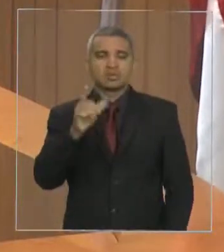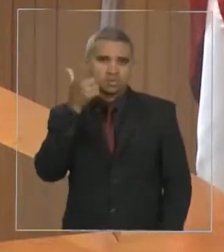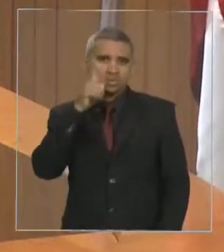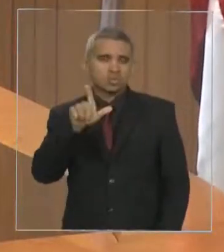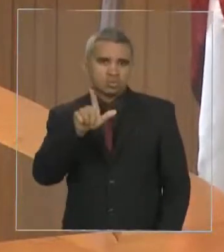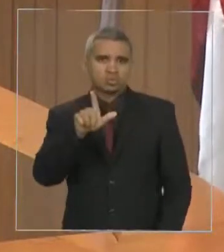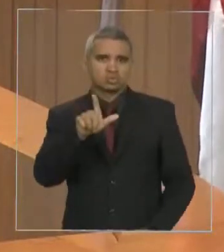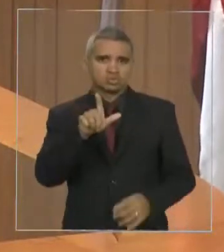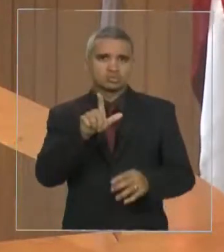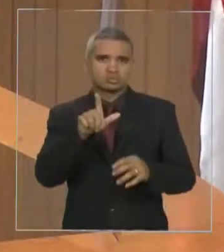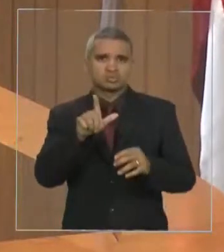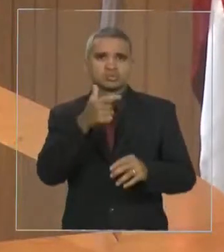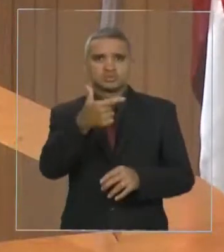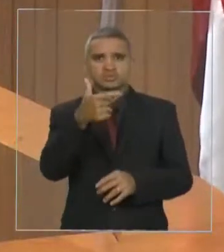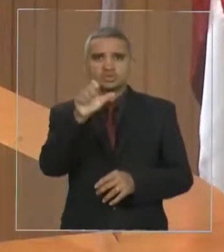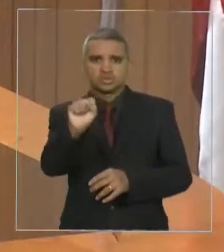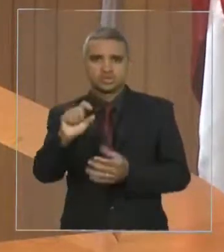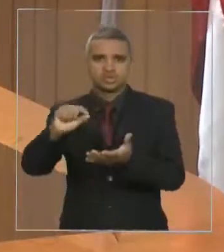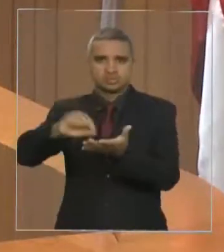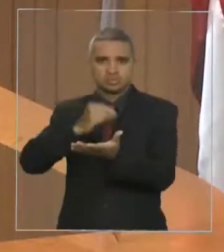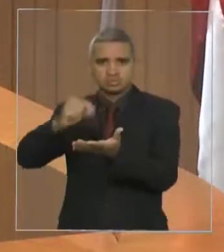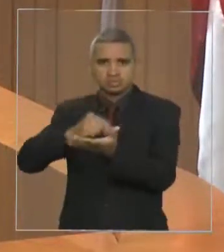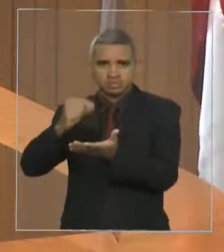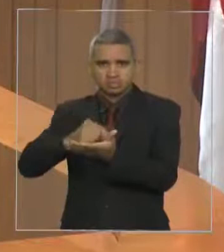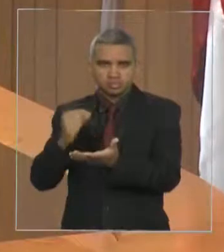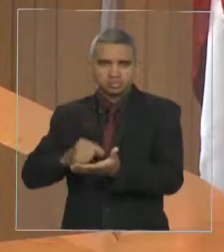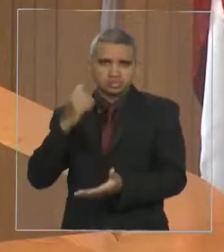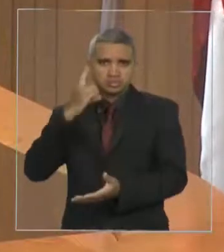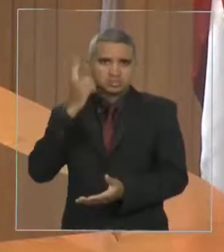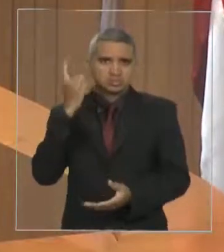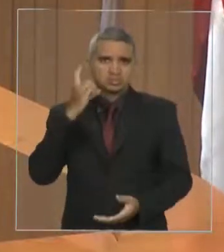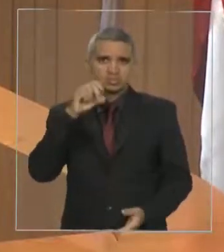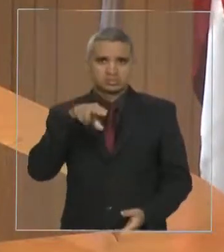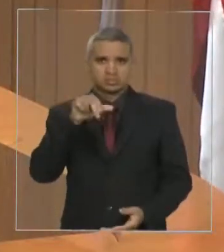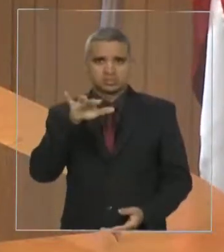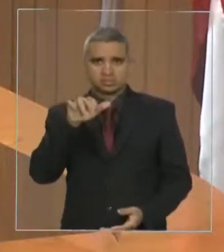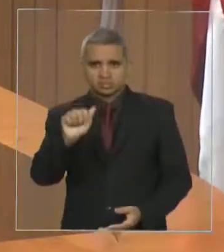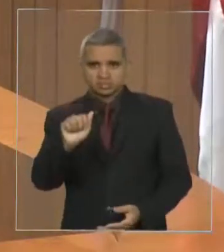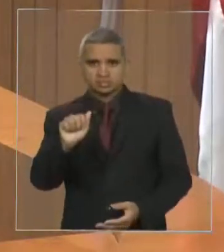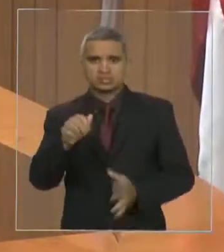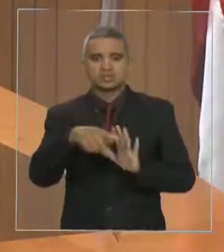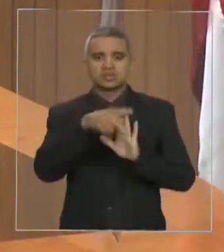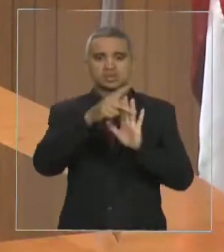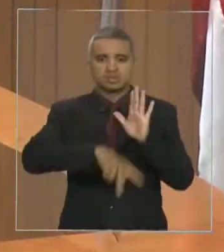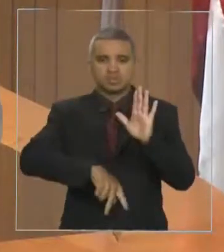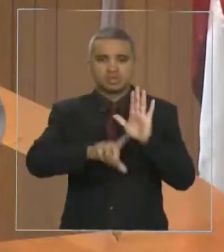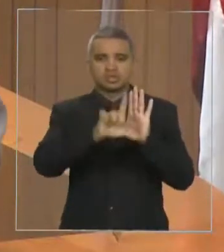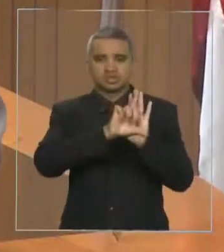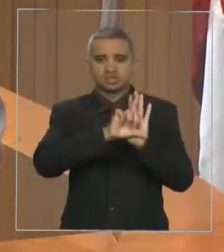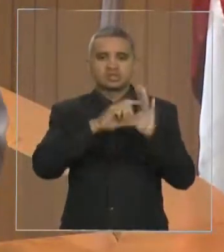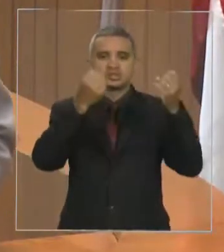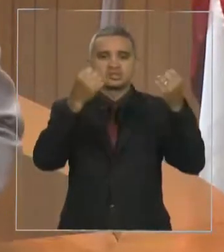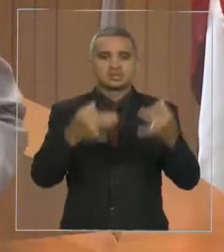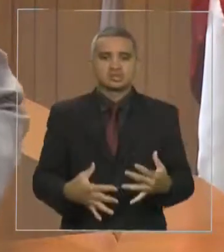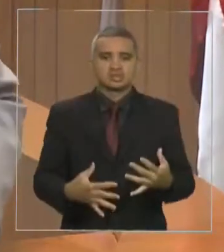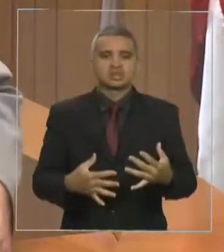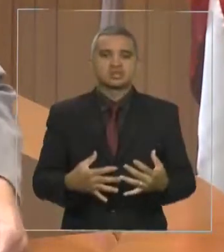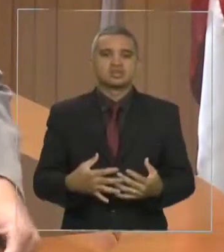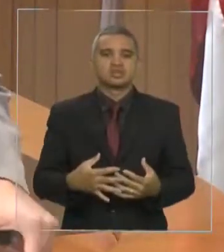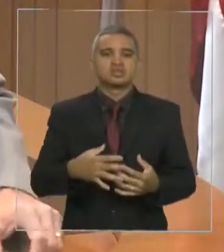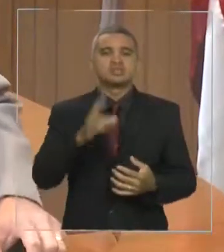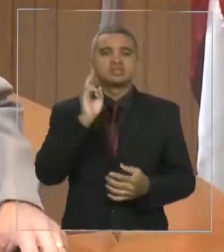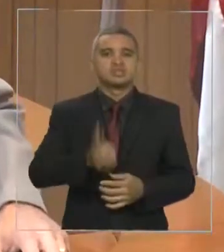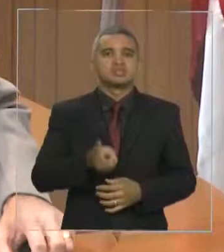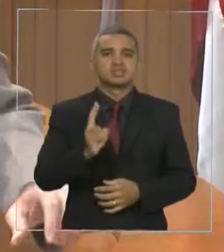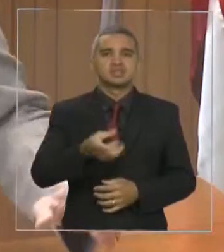conseguiu 28 assinaturas, deputada Nina Mello, que aqui no projeto de lei diz que a cada